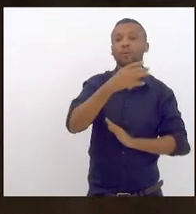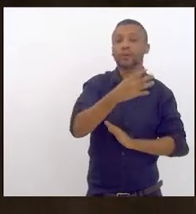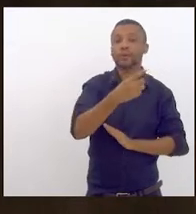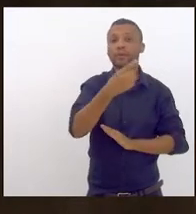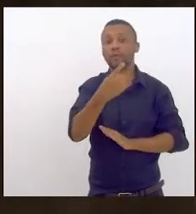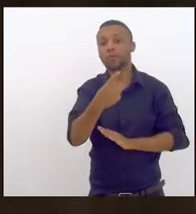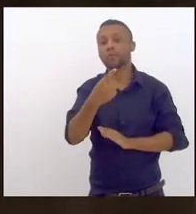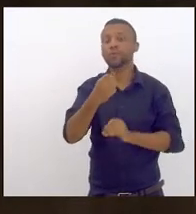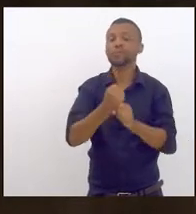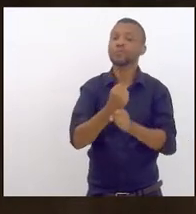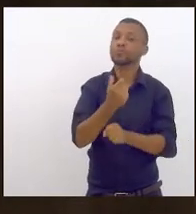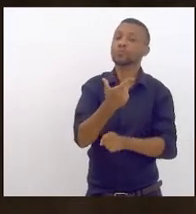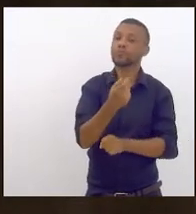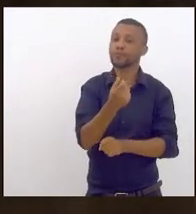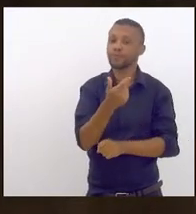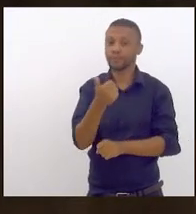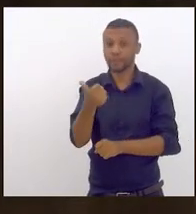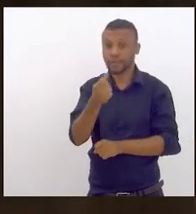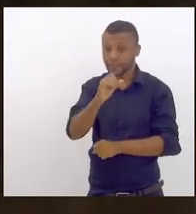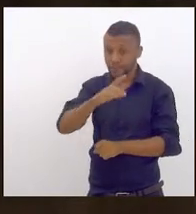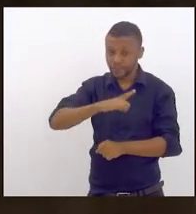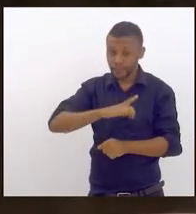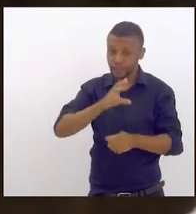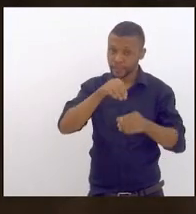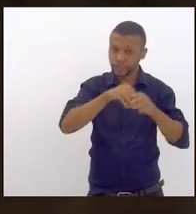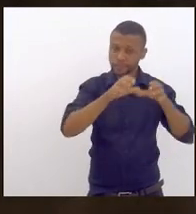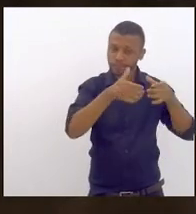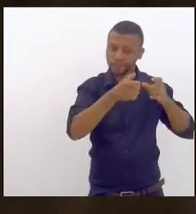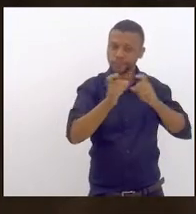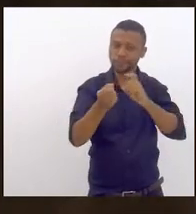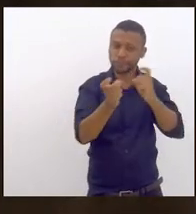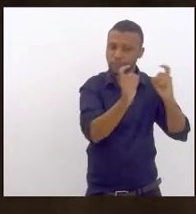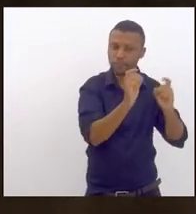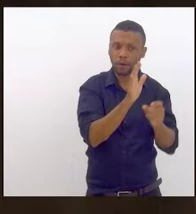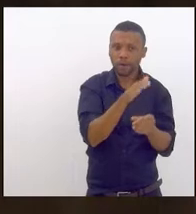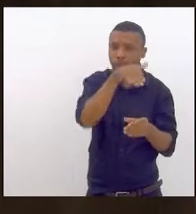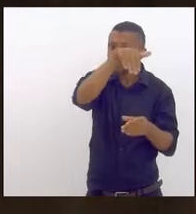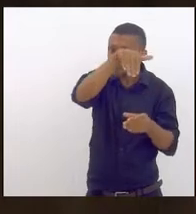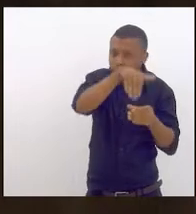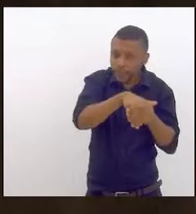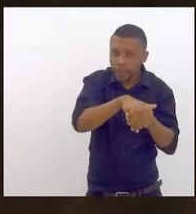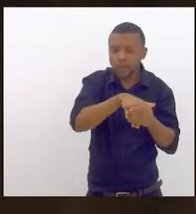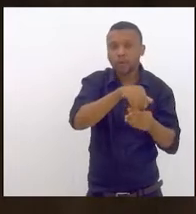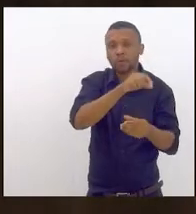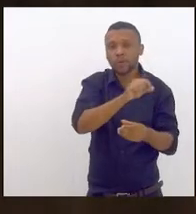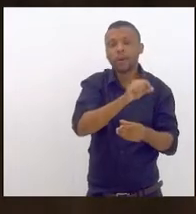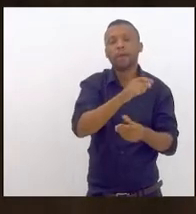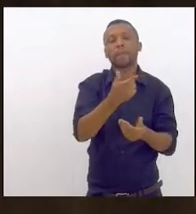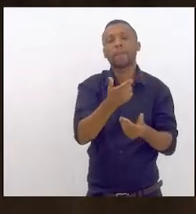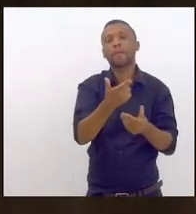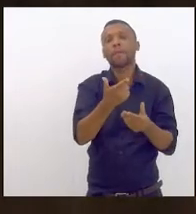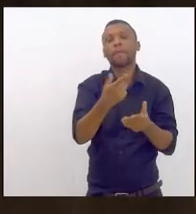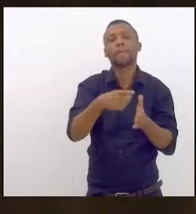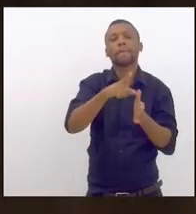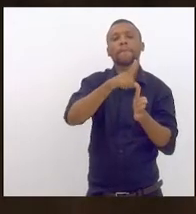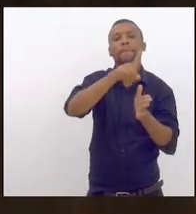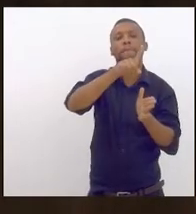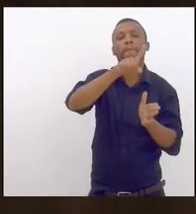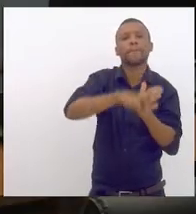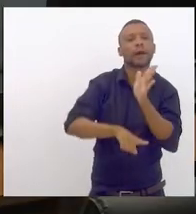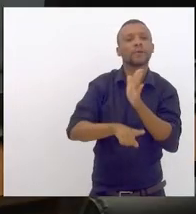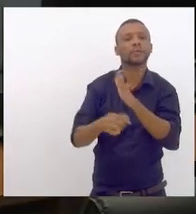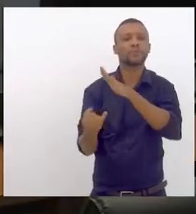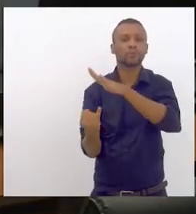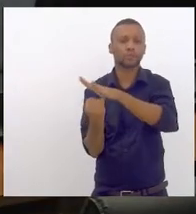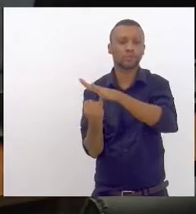quando tiver na CCJ e nós formos votar, eu votarei por baixa diligência no INEA. Muito obrigado, senhora presidente.